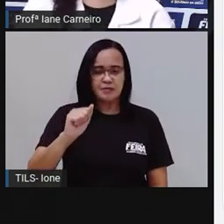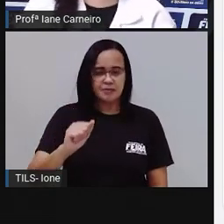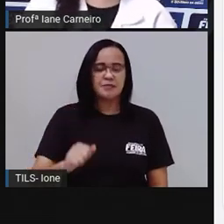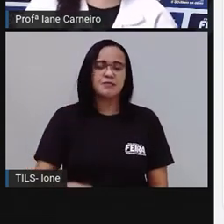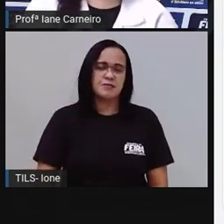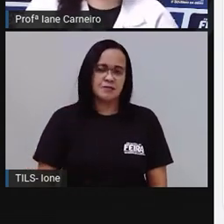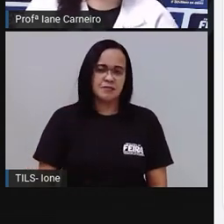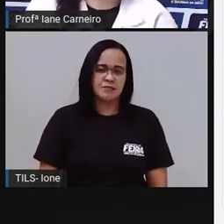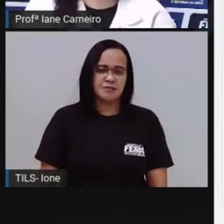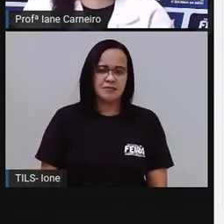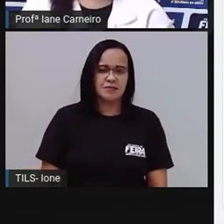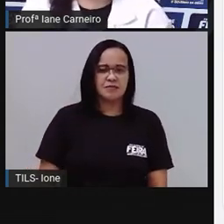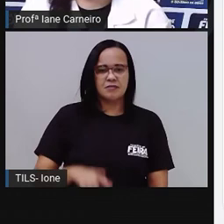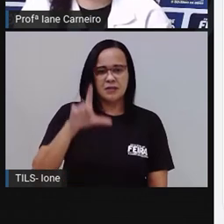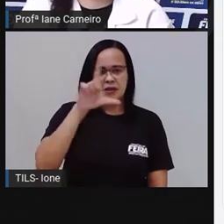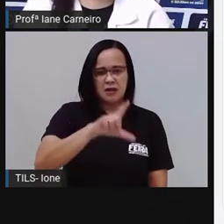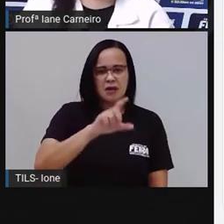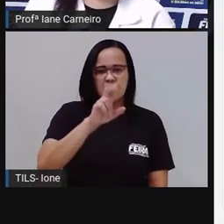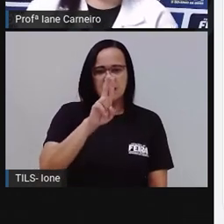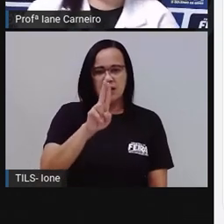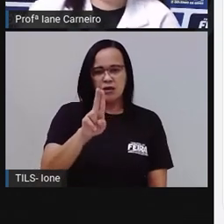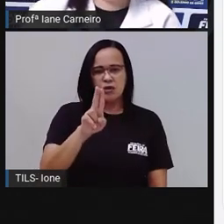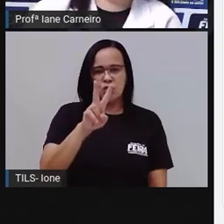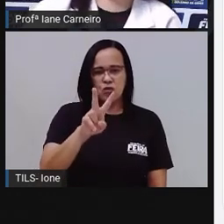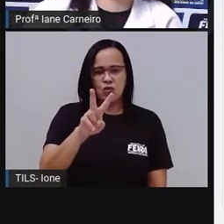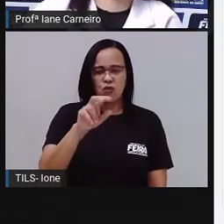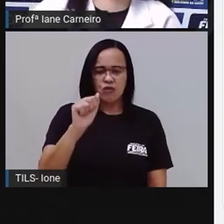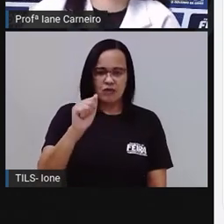fala luva.